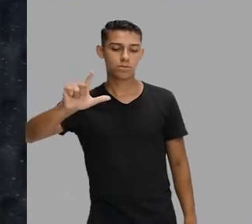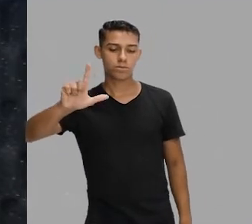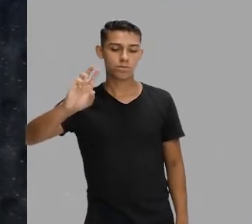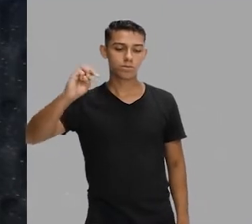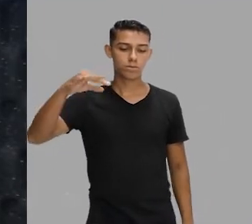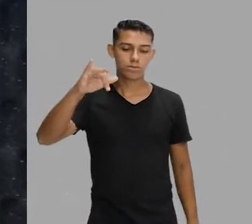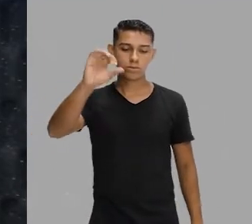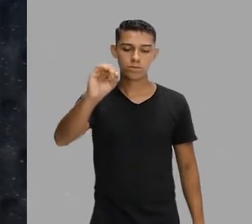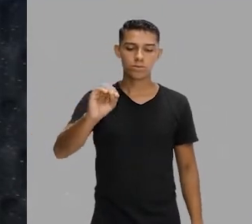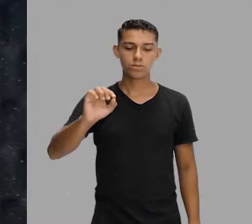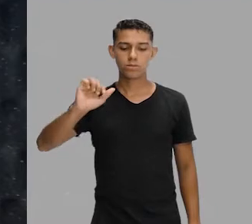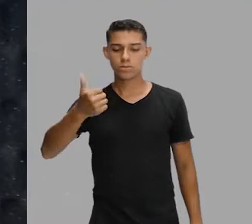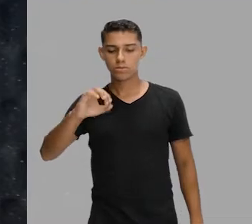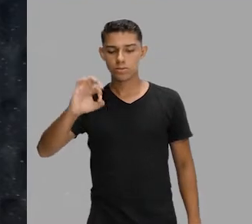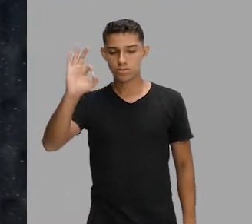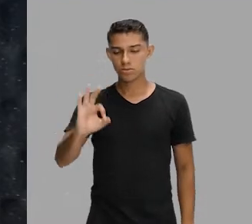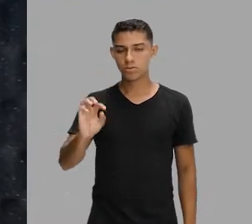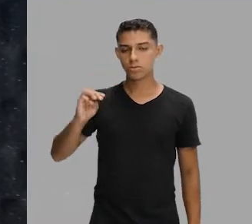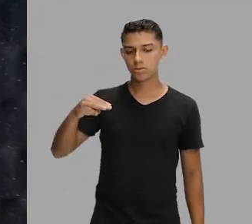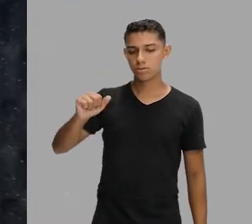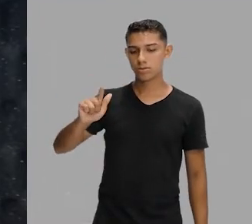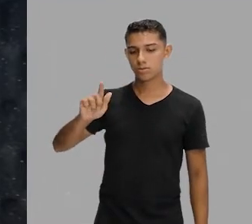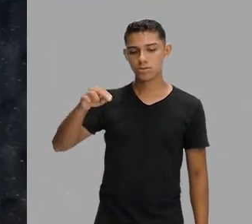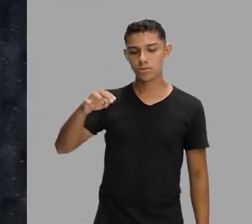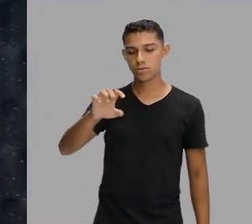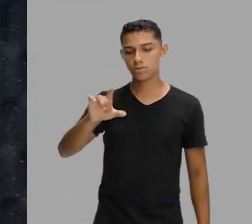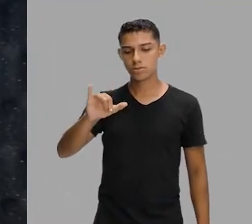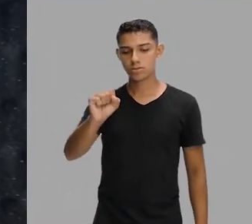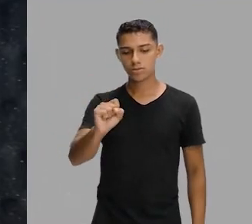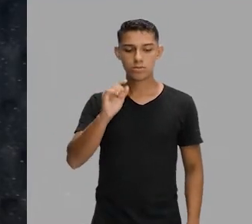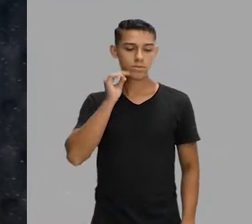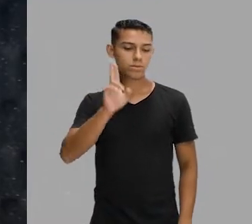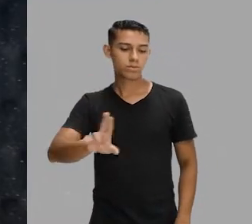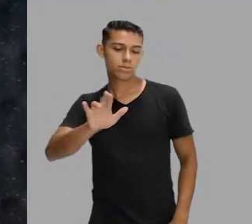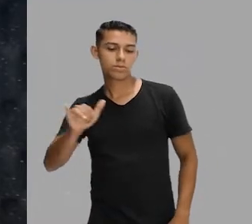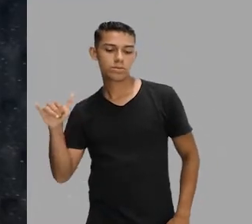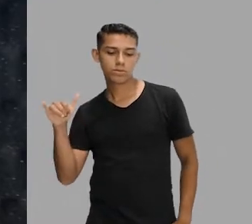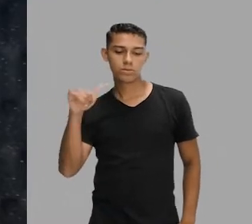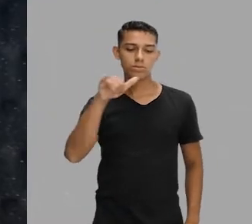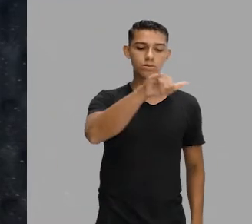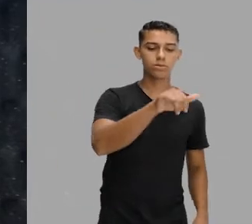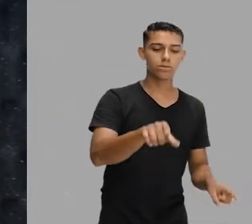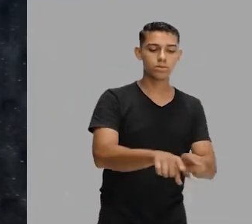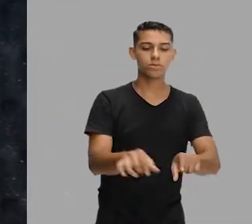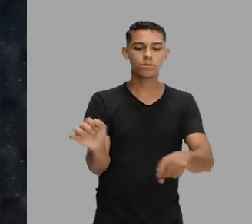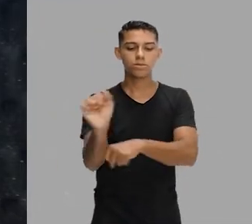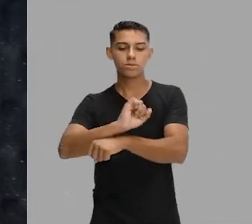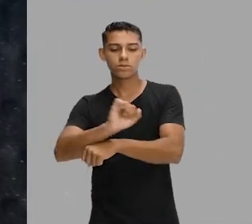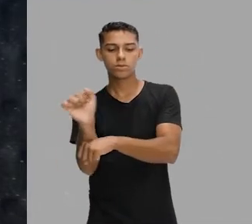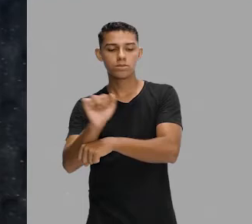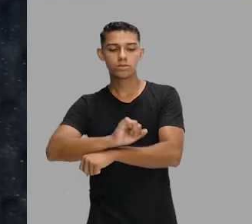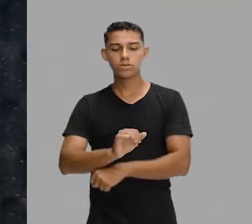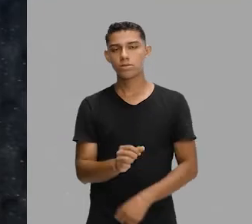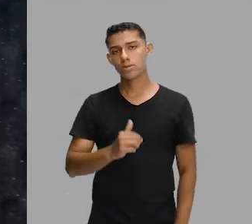Principal propriedade, ele é bastante leve. Ele é usado em peças de aviões e de automóveis.